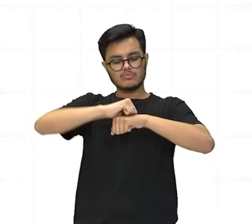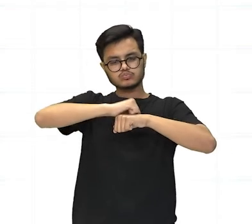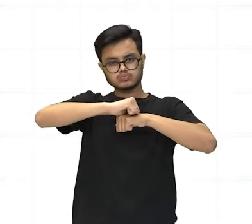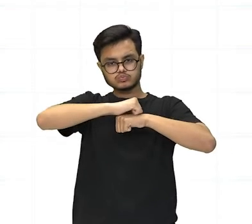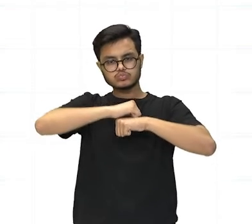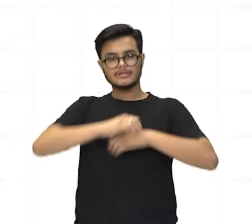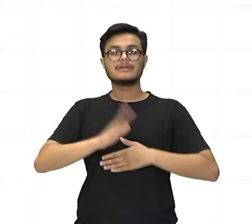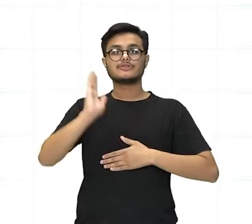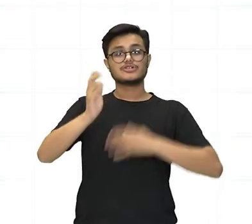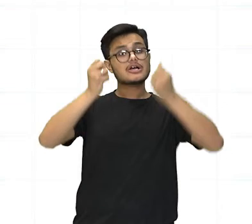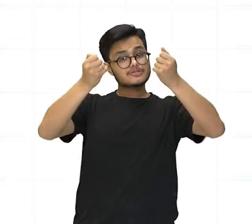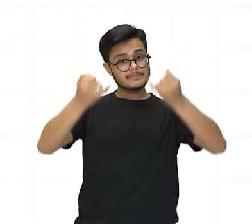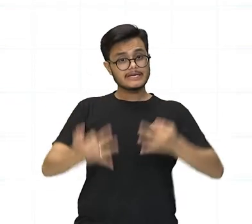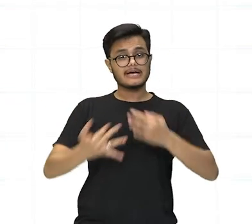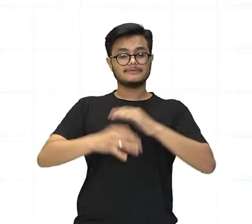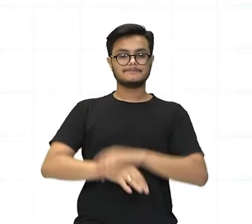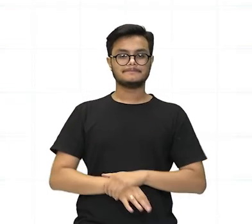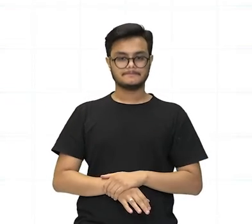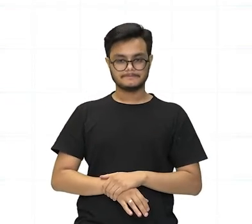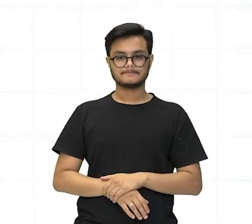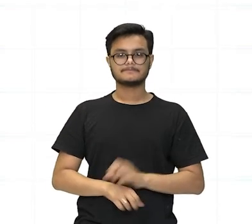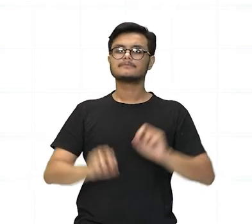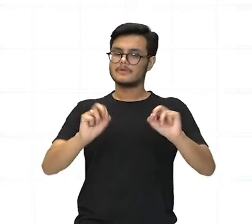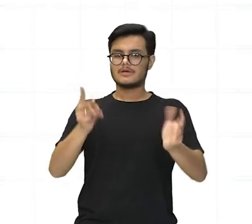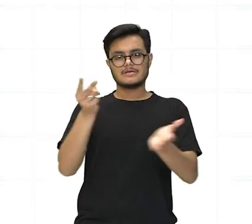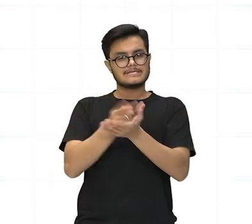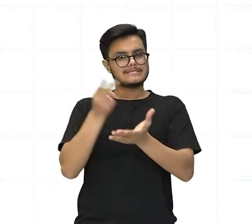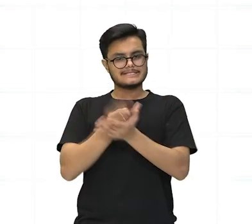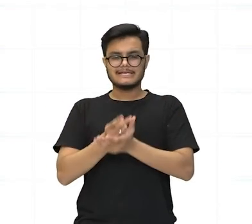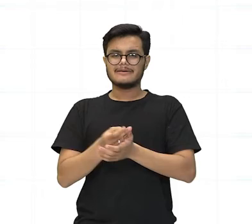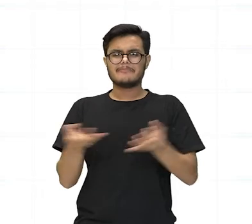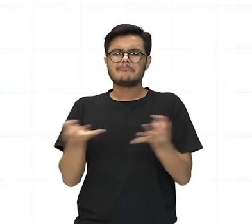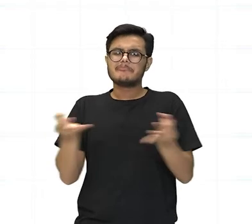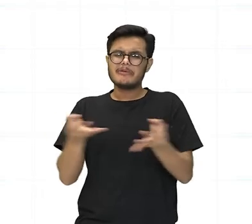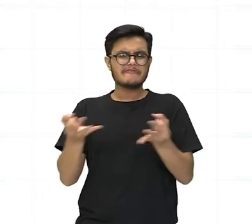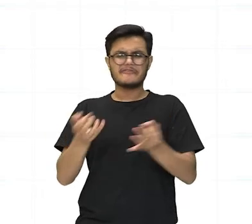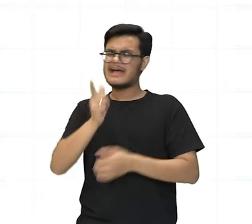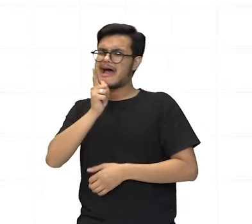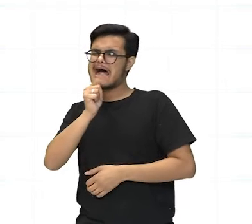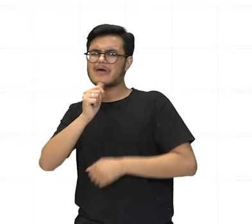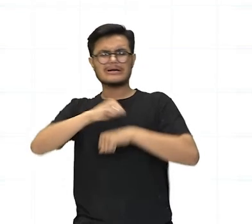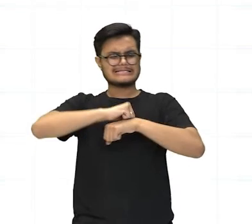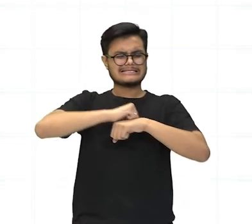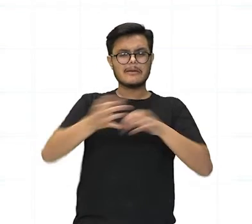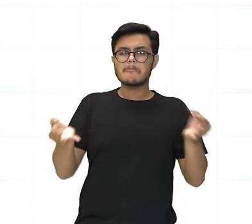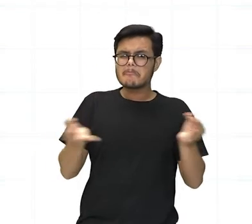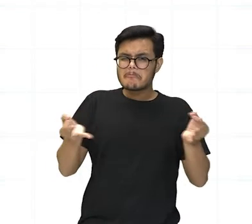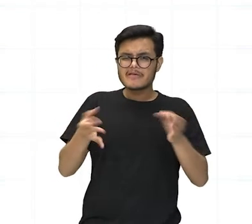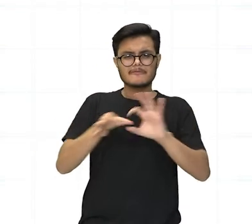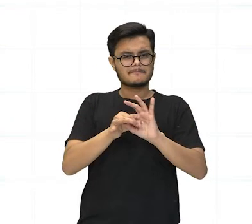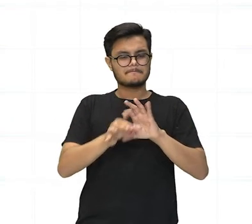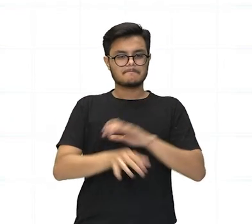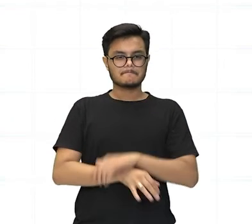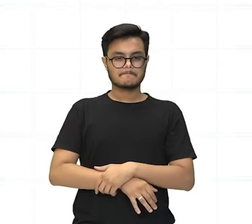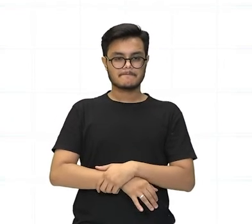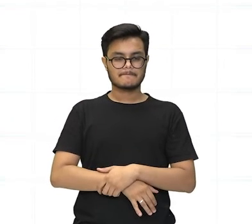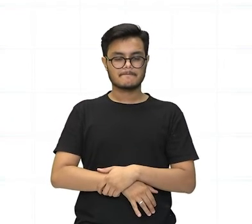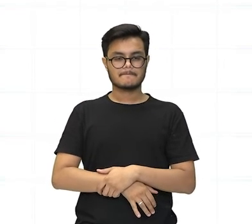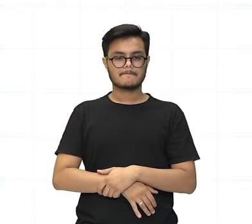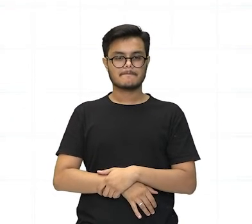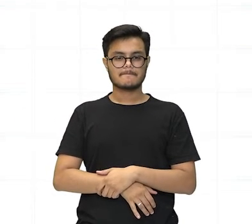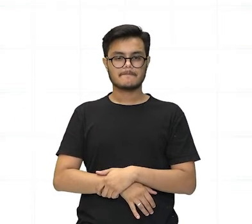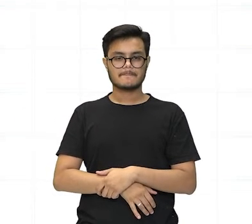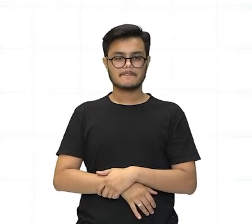Como eu falei para vocês, água e sabão são uma dupla perfeita, tá? Segundo